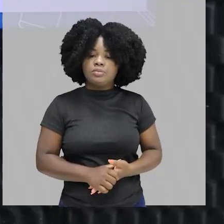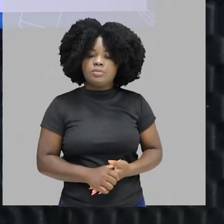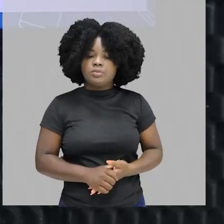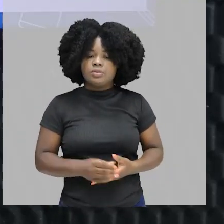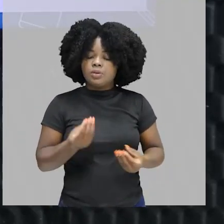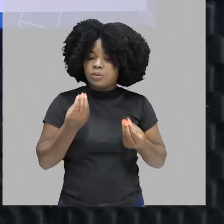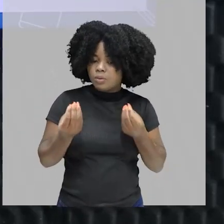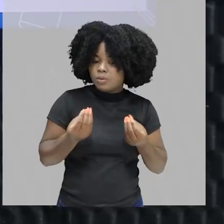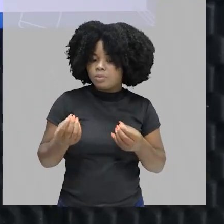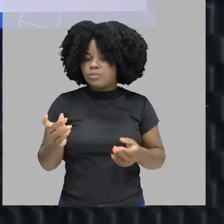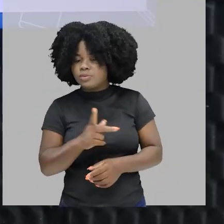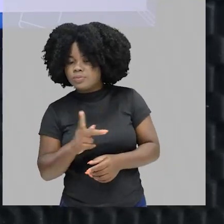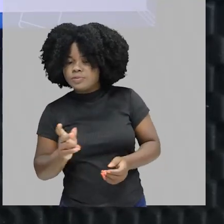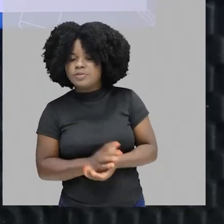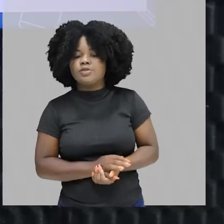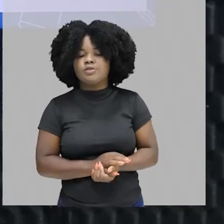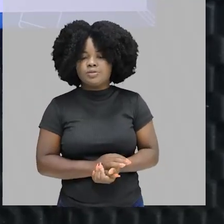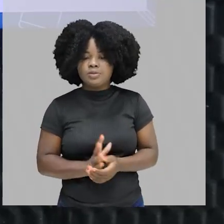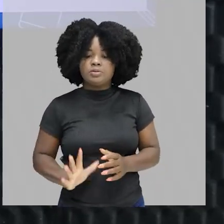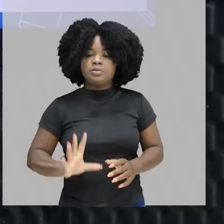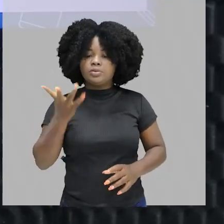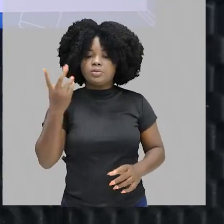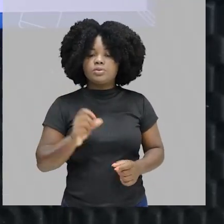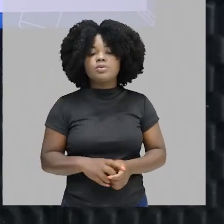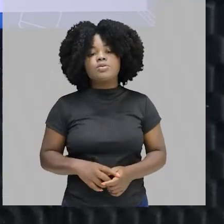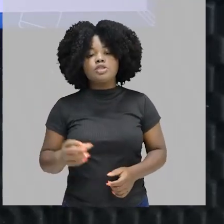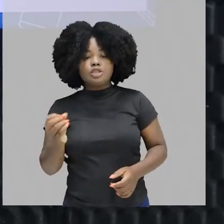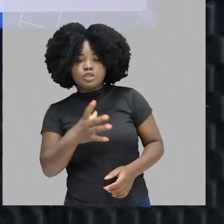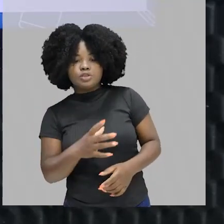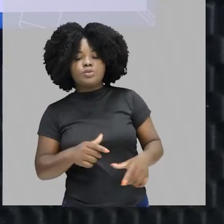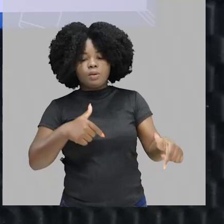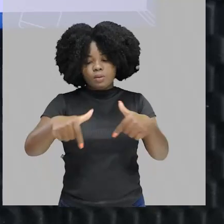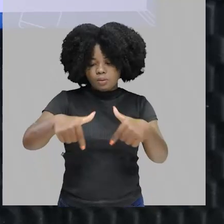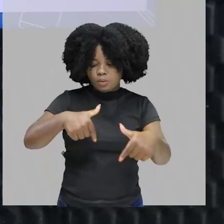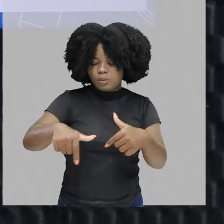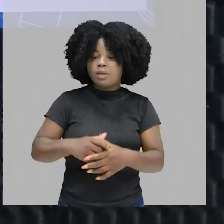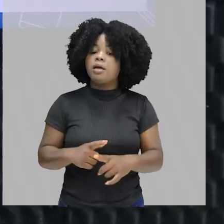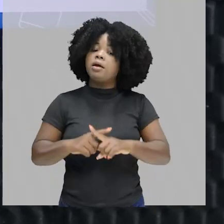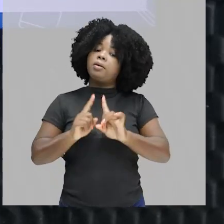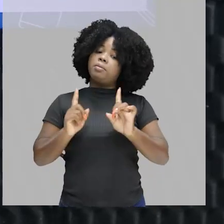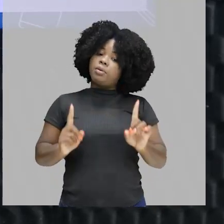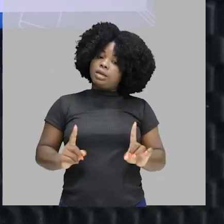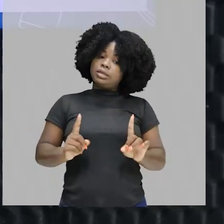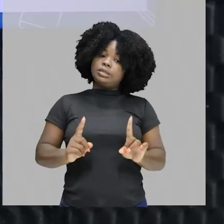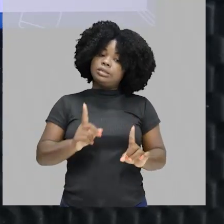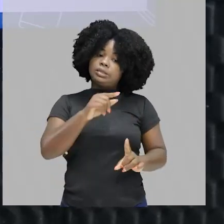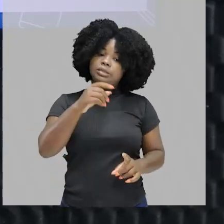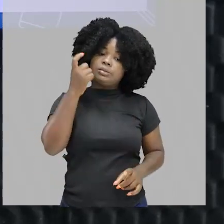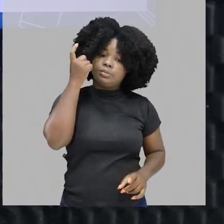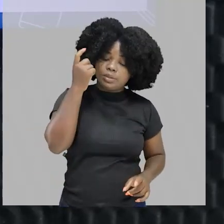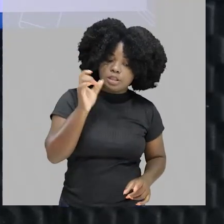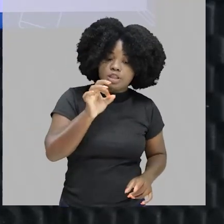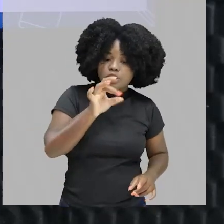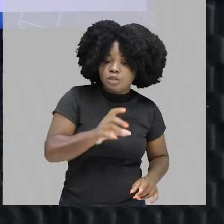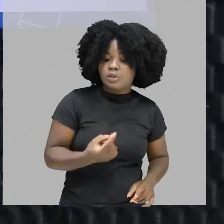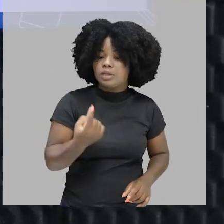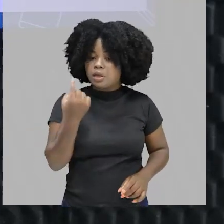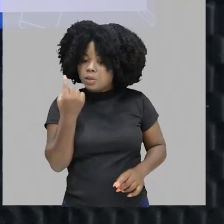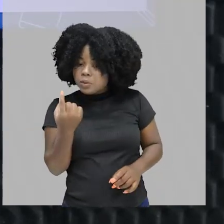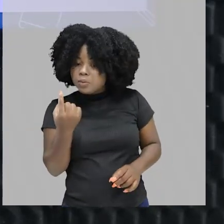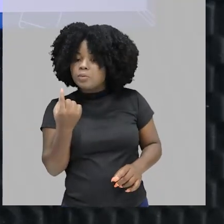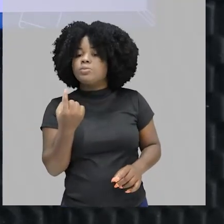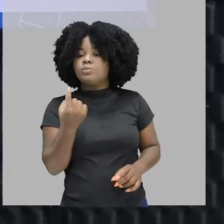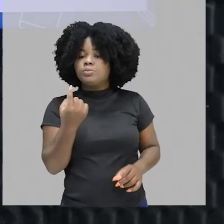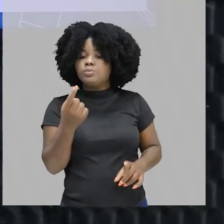Marcos? Principalmente no surgimento de novos postos de trabalho. Mas engana-se quem pensa que só existiu uma corrente